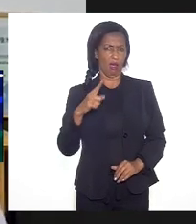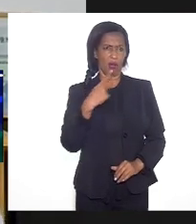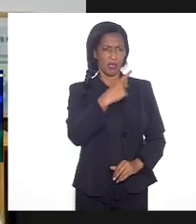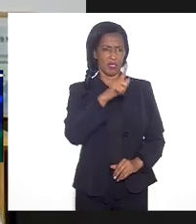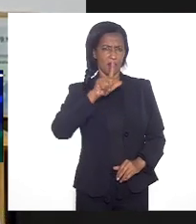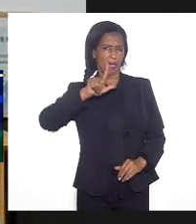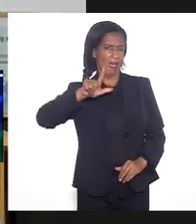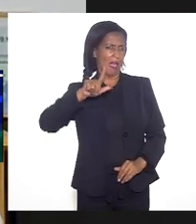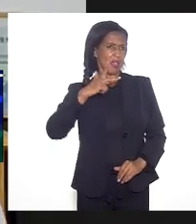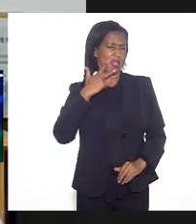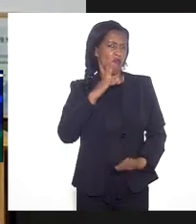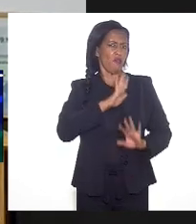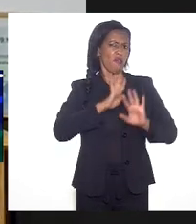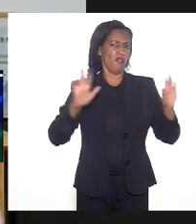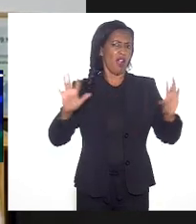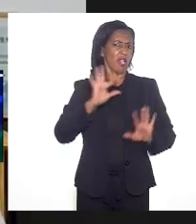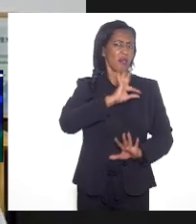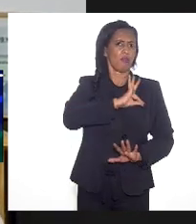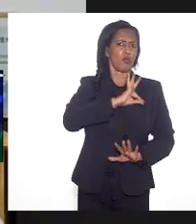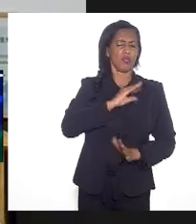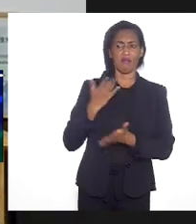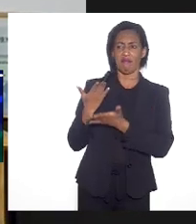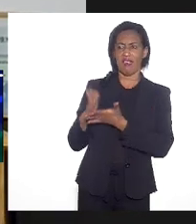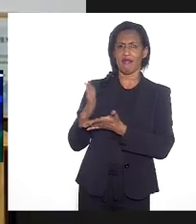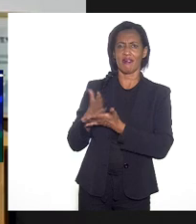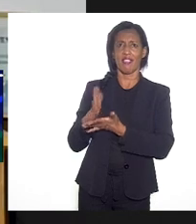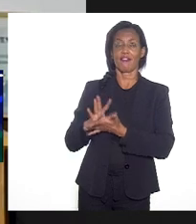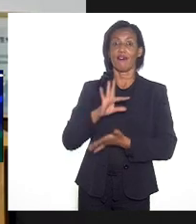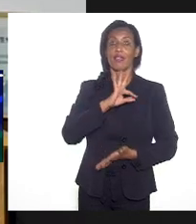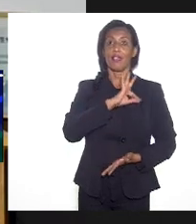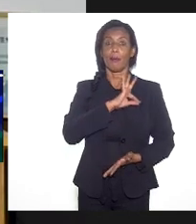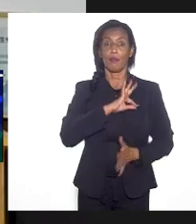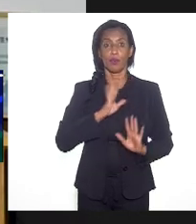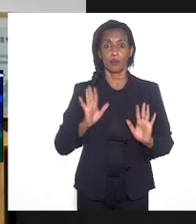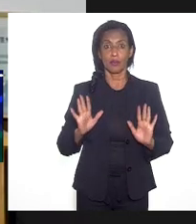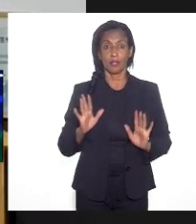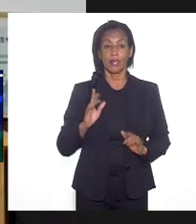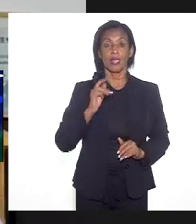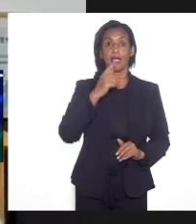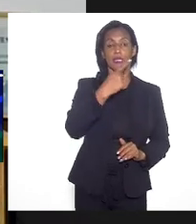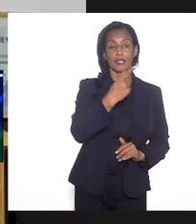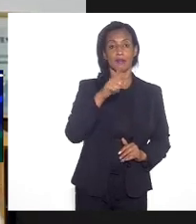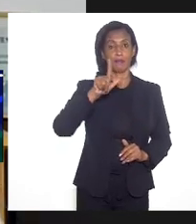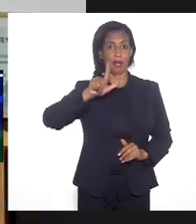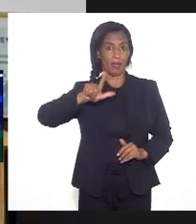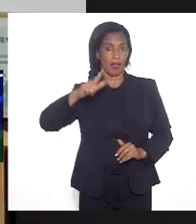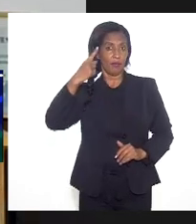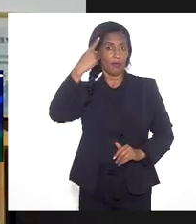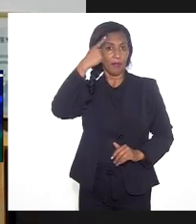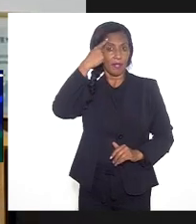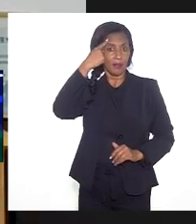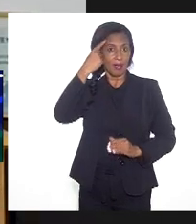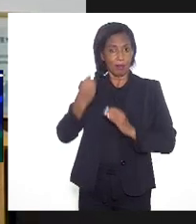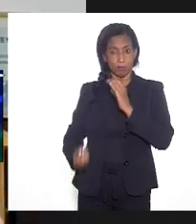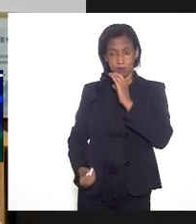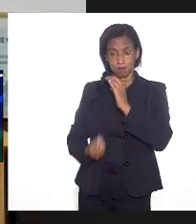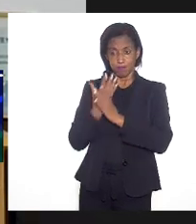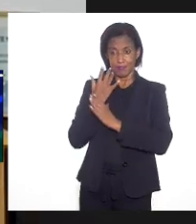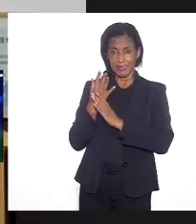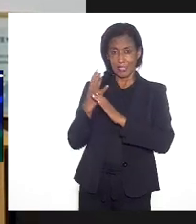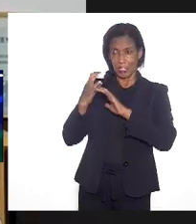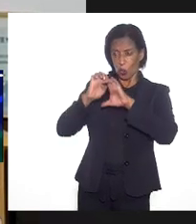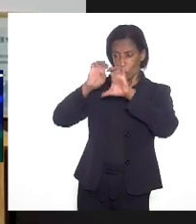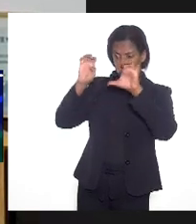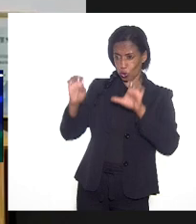polícia. Esse PL não tem nada a ver com a polícia. Esse PL foi criado, pensado,